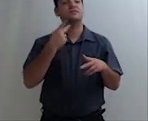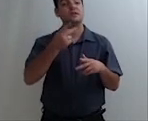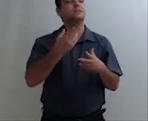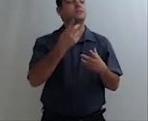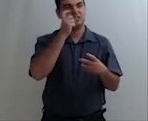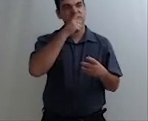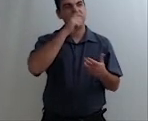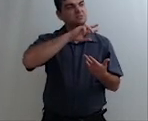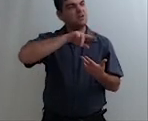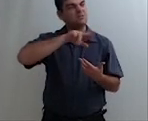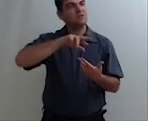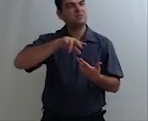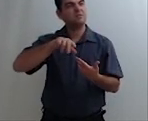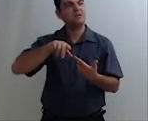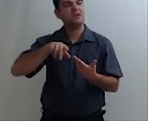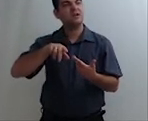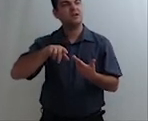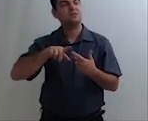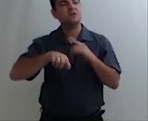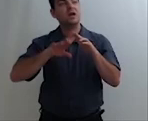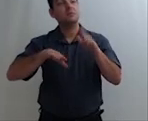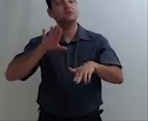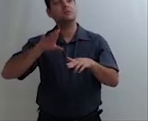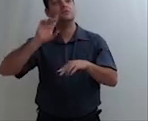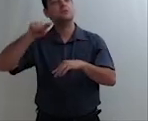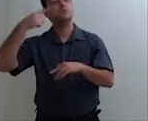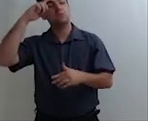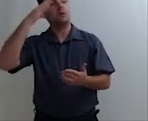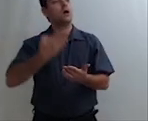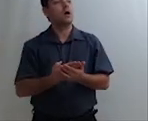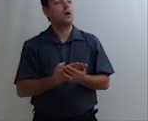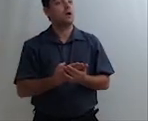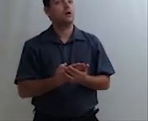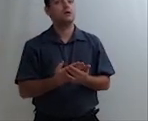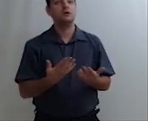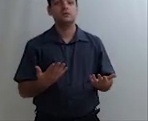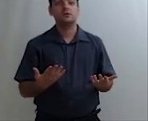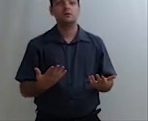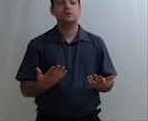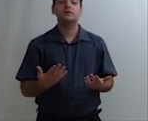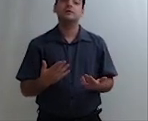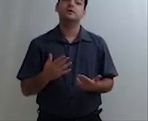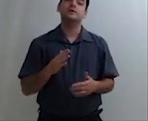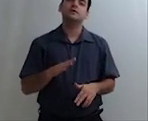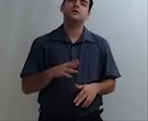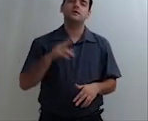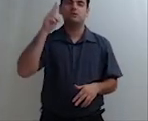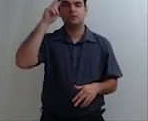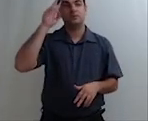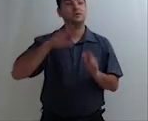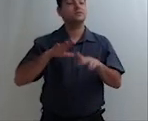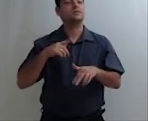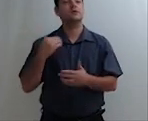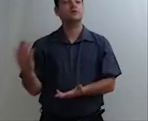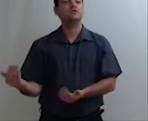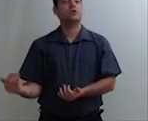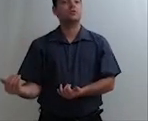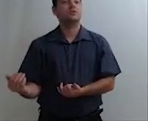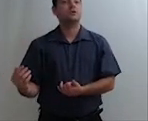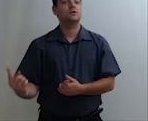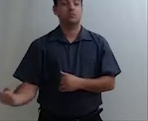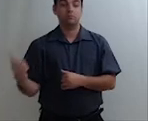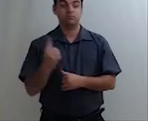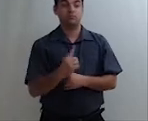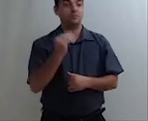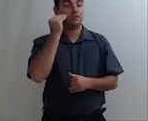verdade e se incutir uma falsa memória a ponto da criança chegar a depor eh em juízo que ocorreu esse Ou aquele